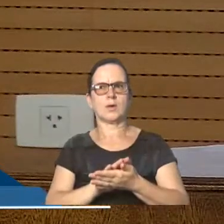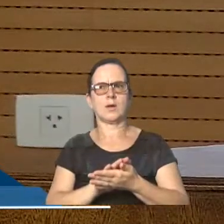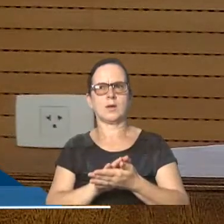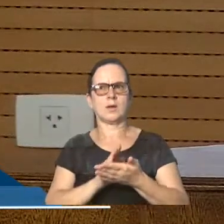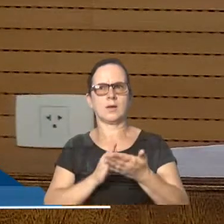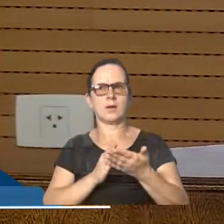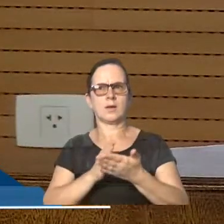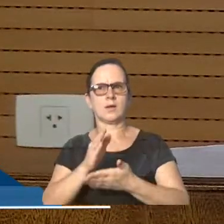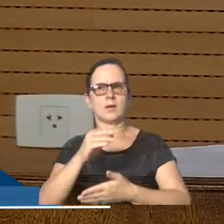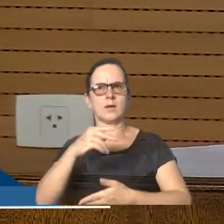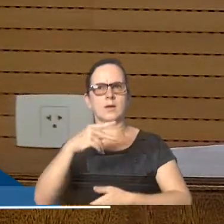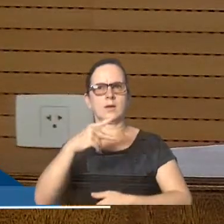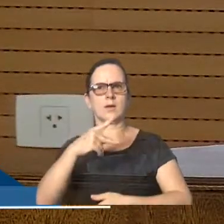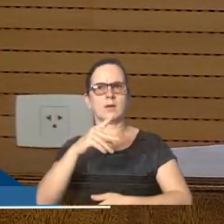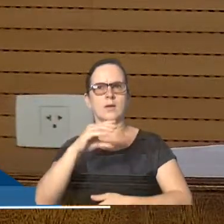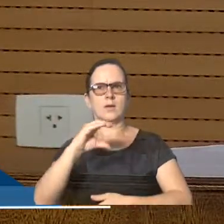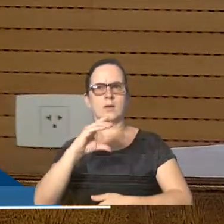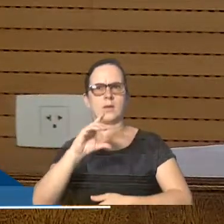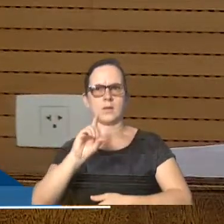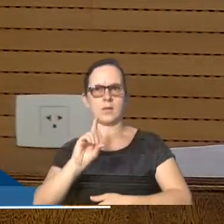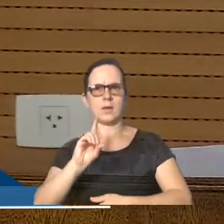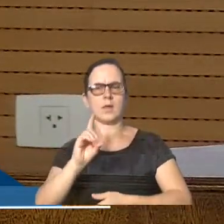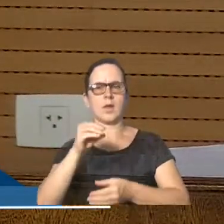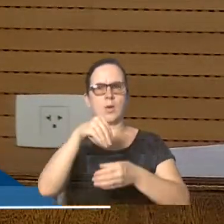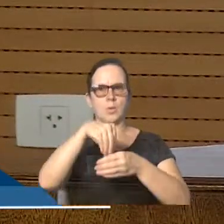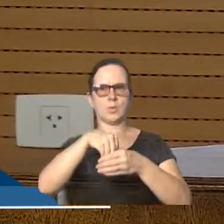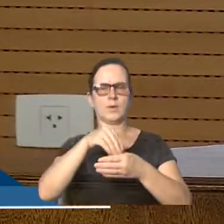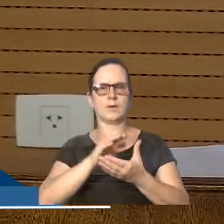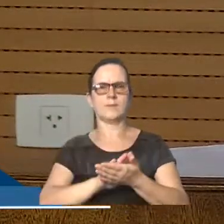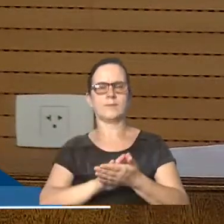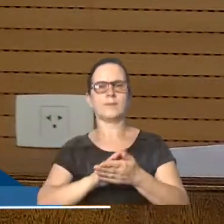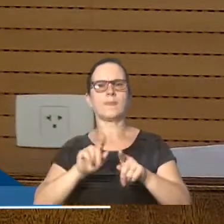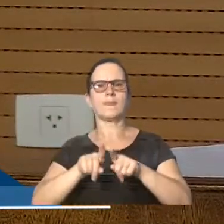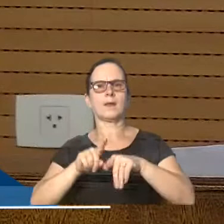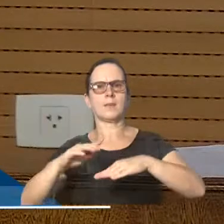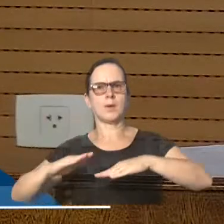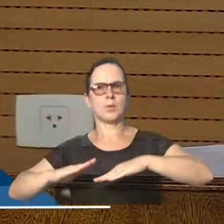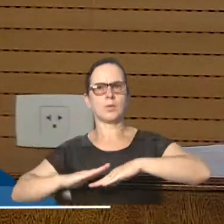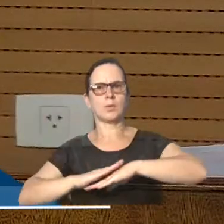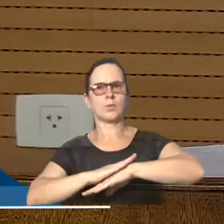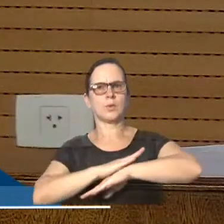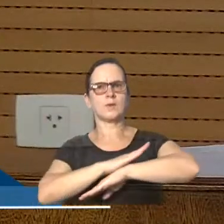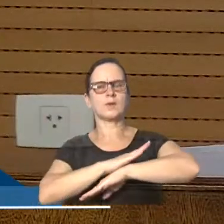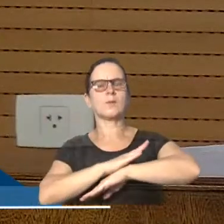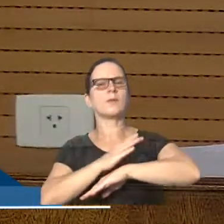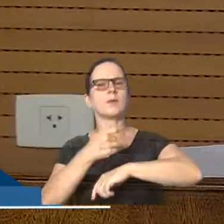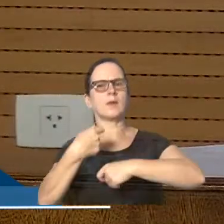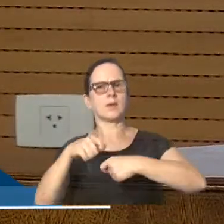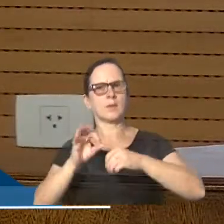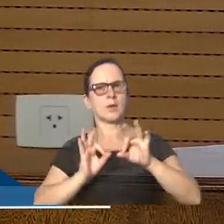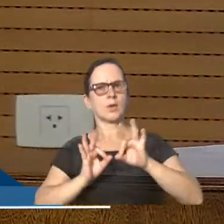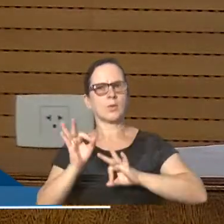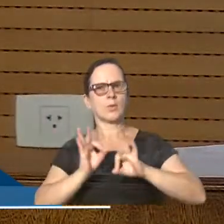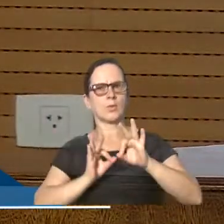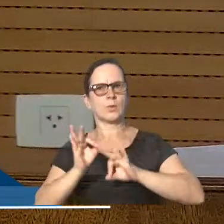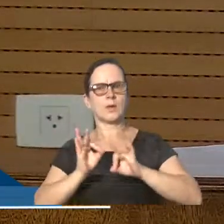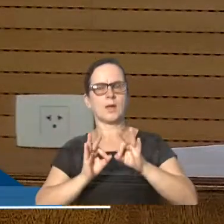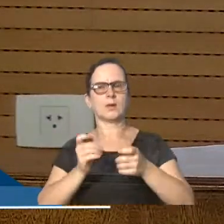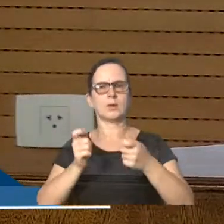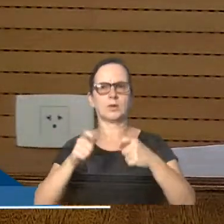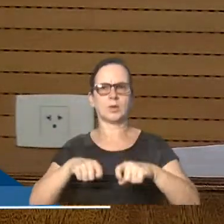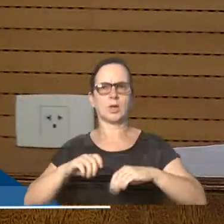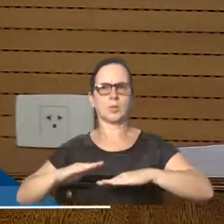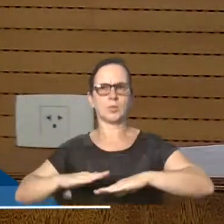às PCDs, bem como das rampas que existem, mas necessitam de manutenção para garantir o